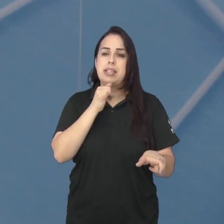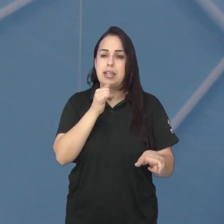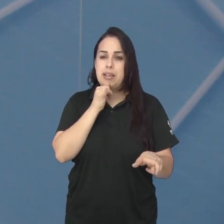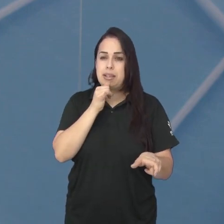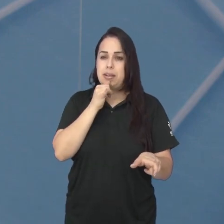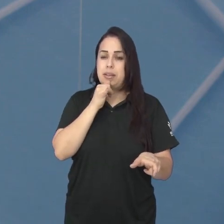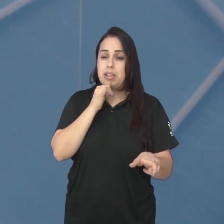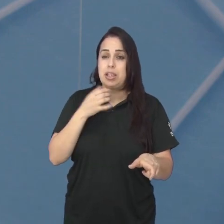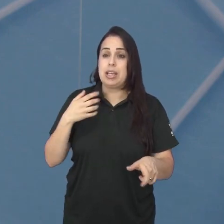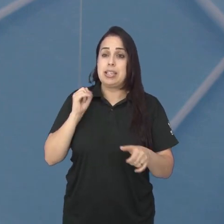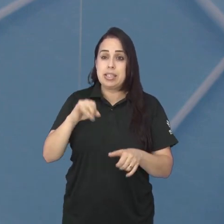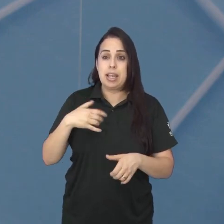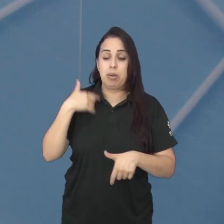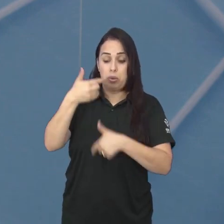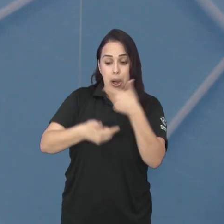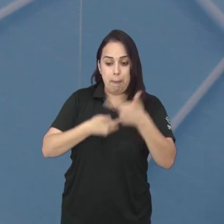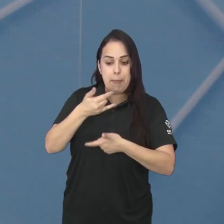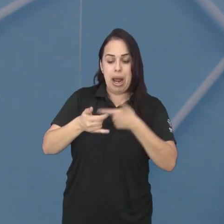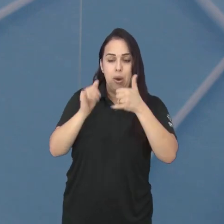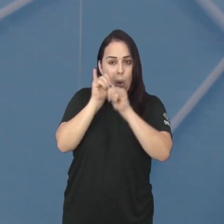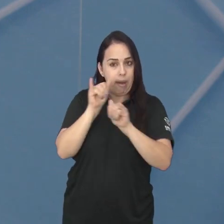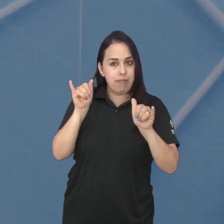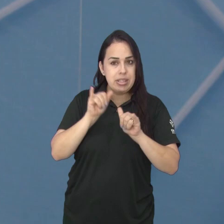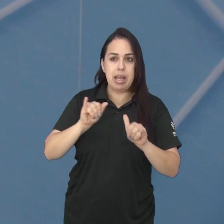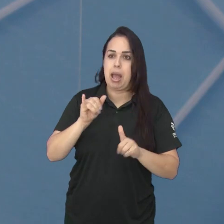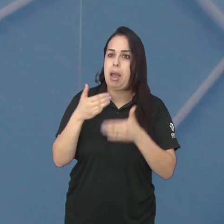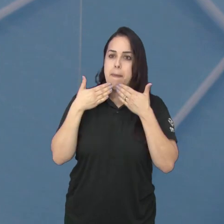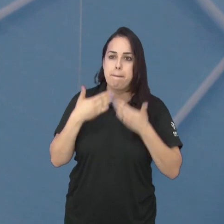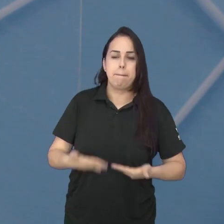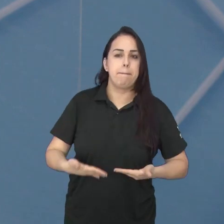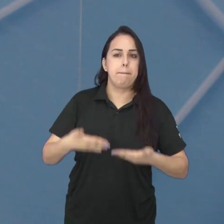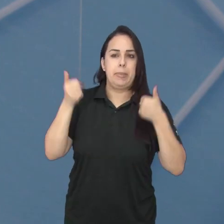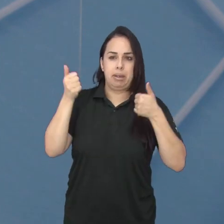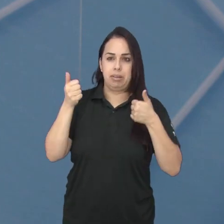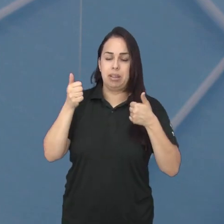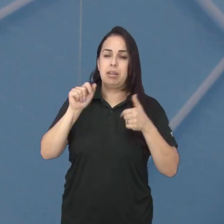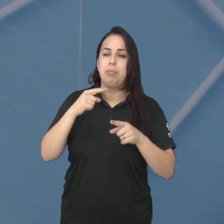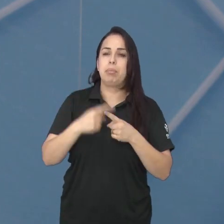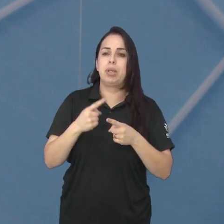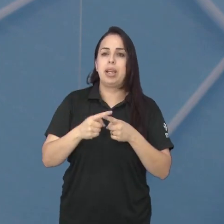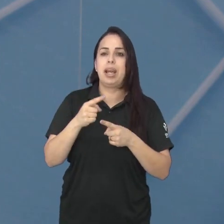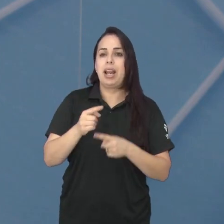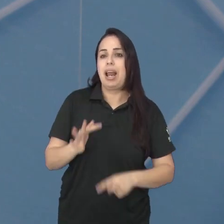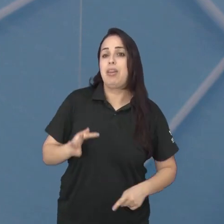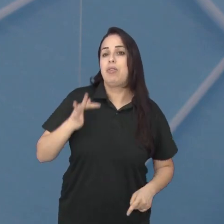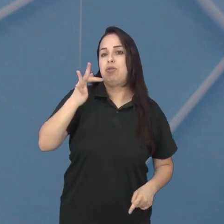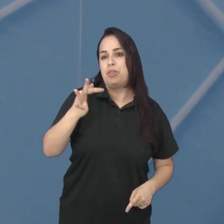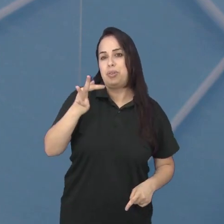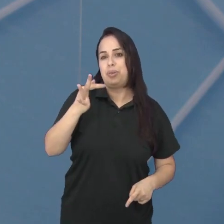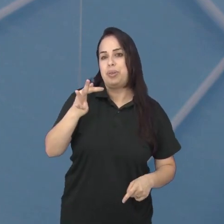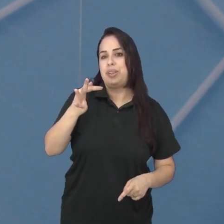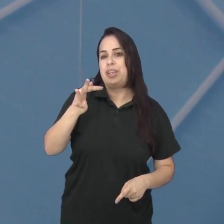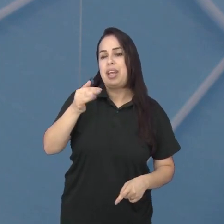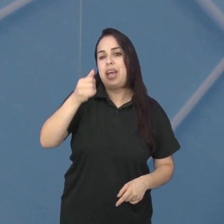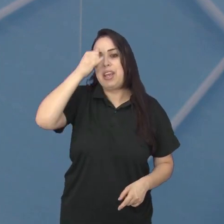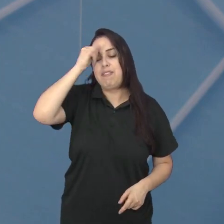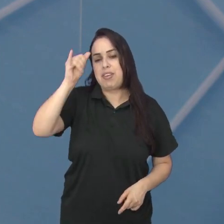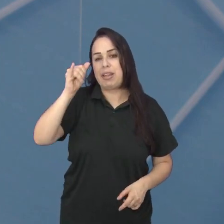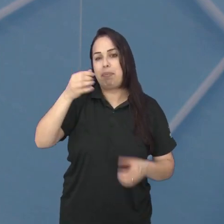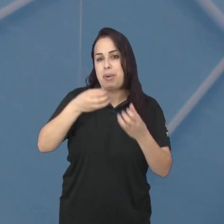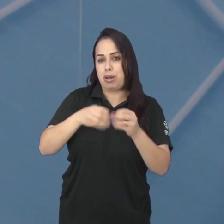que é feito na prevenção, ele tem um ganho, né, lá na frente, até em todos os aspectos, como já foi